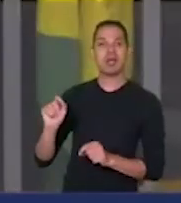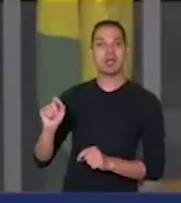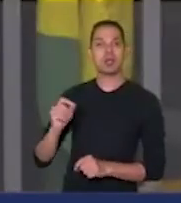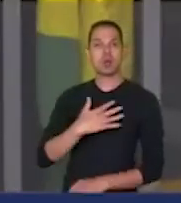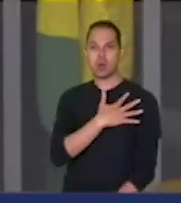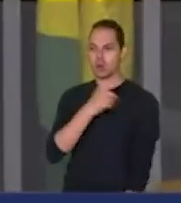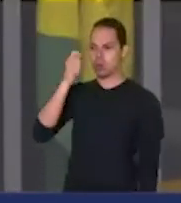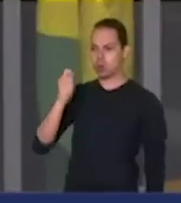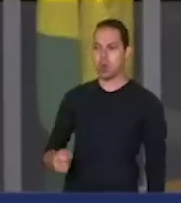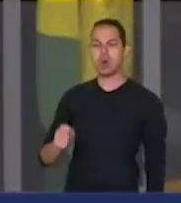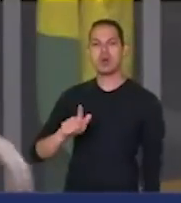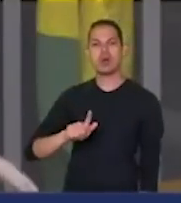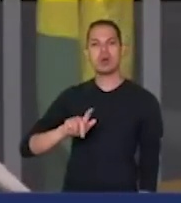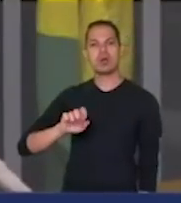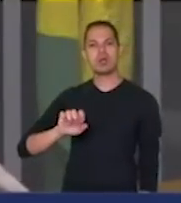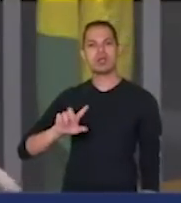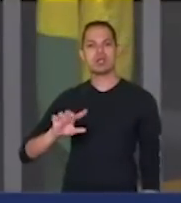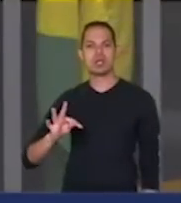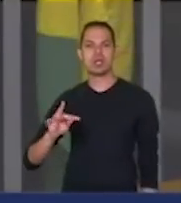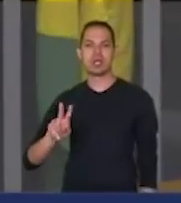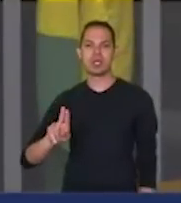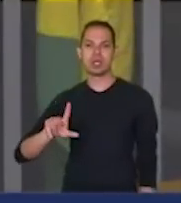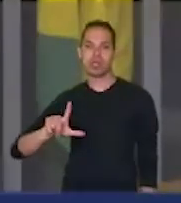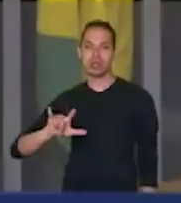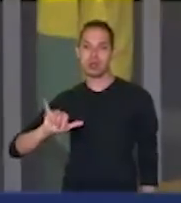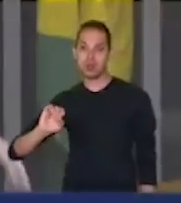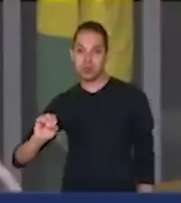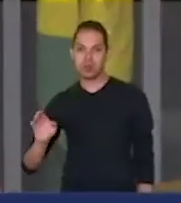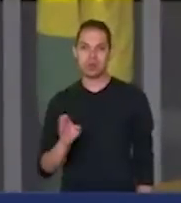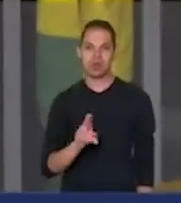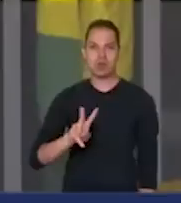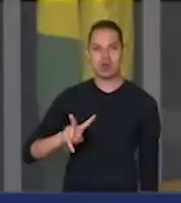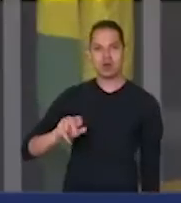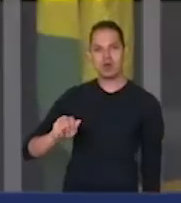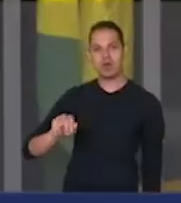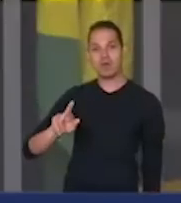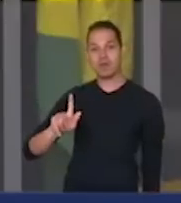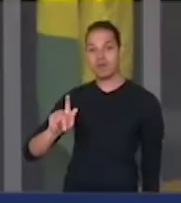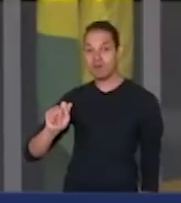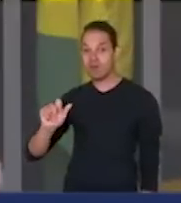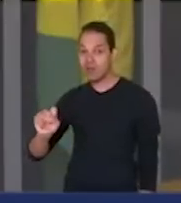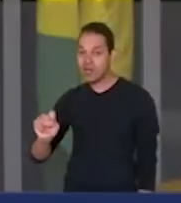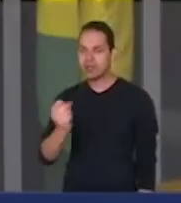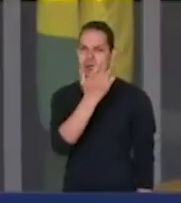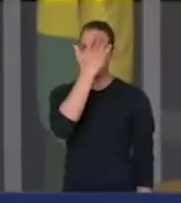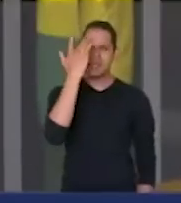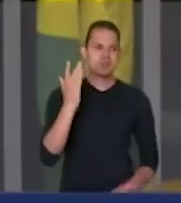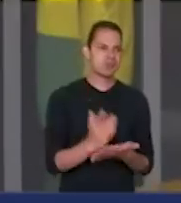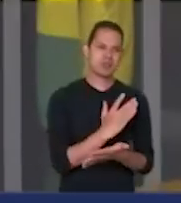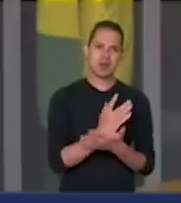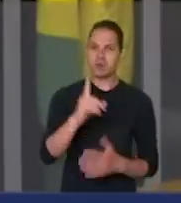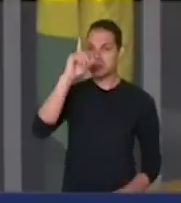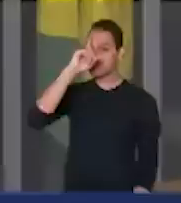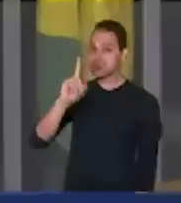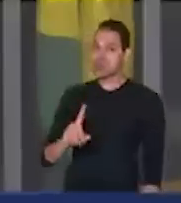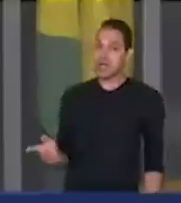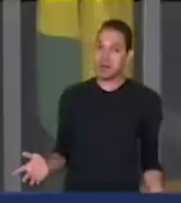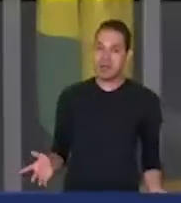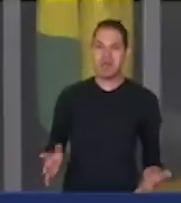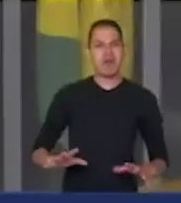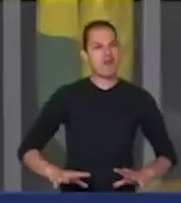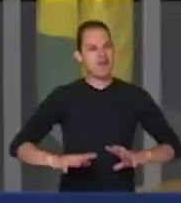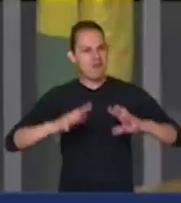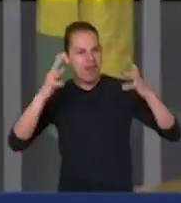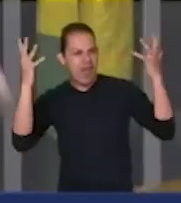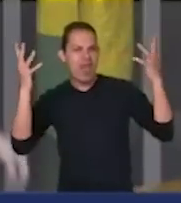Vargas. Talvez muitos não conheçam essa informação, vejam apenas as festividades em